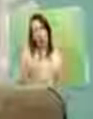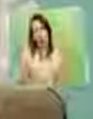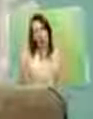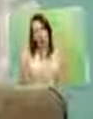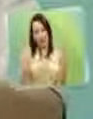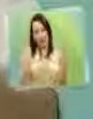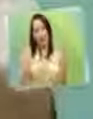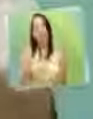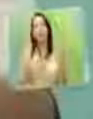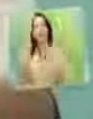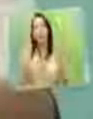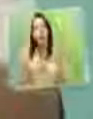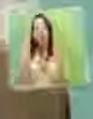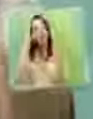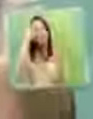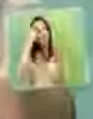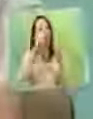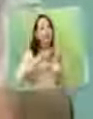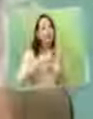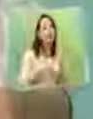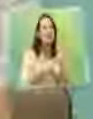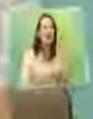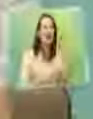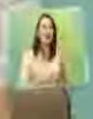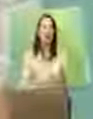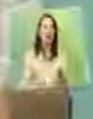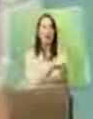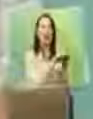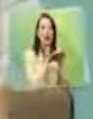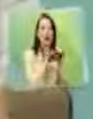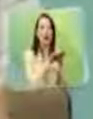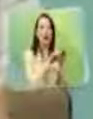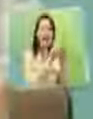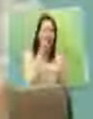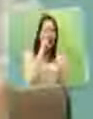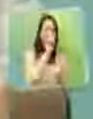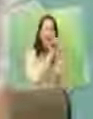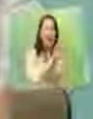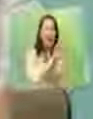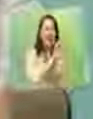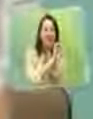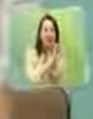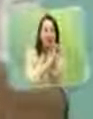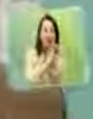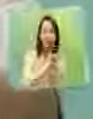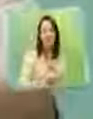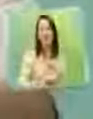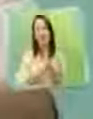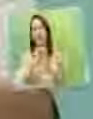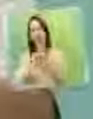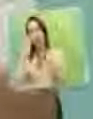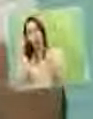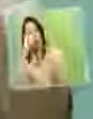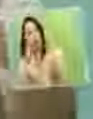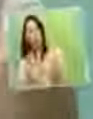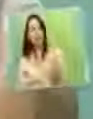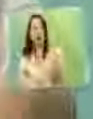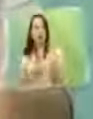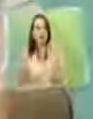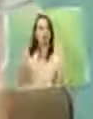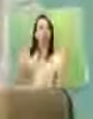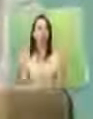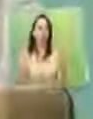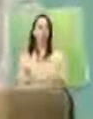comparação. A ideia de democracia na Grécia para a ideia de democracia no Brasil, a ideia de